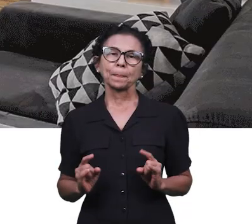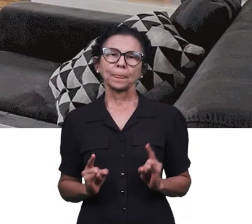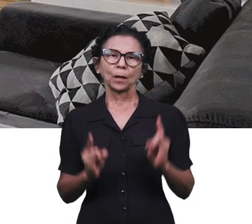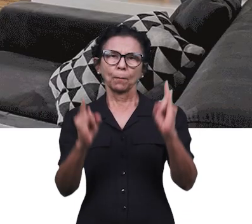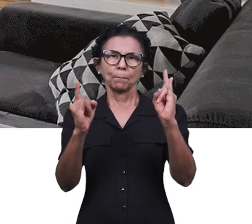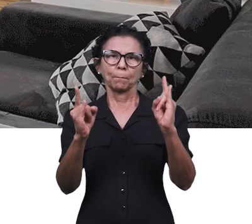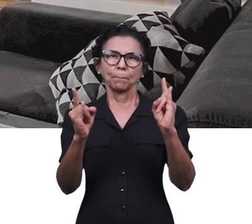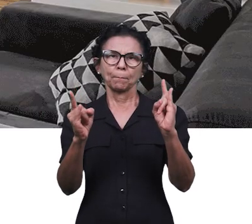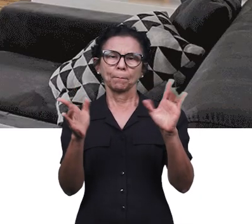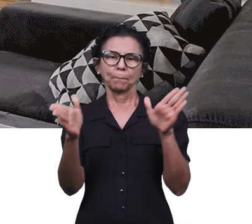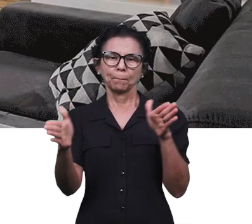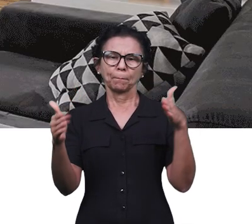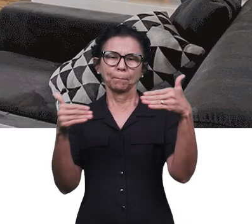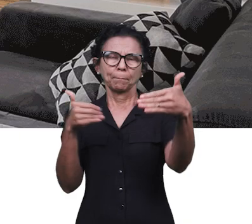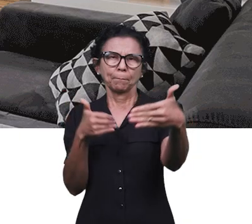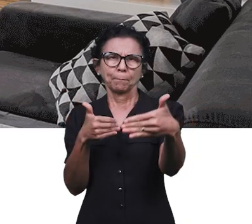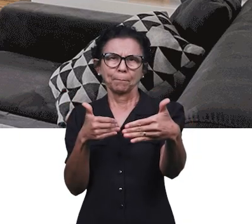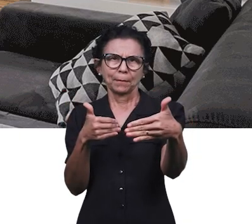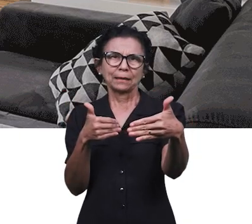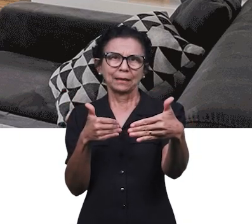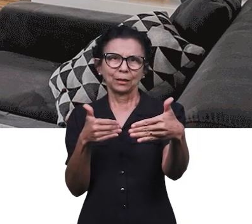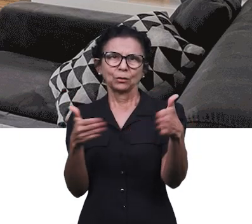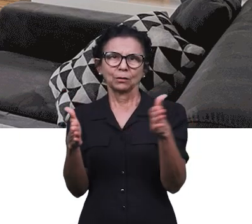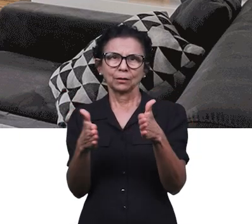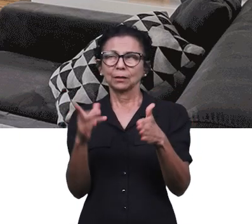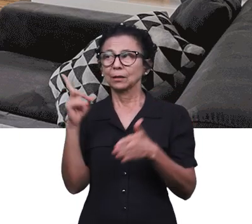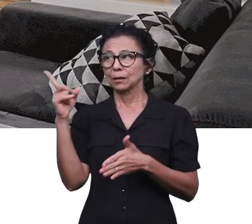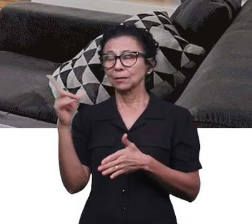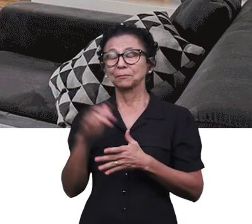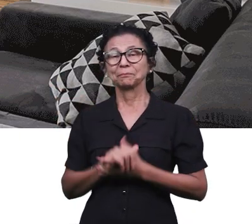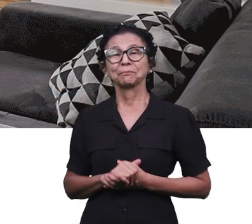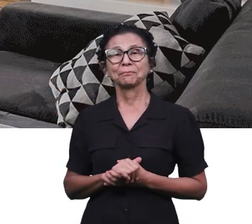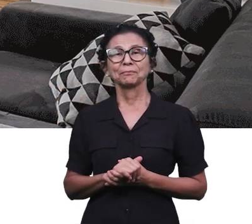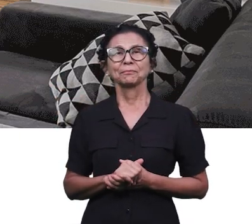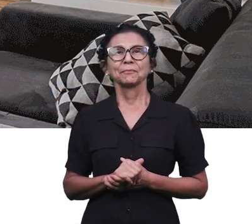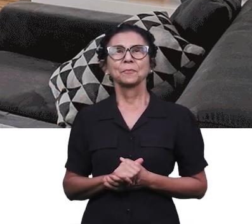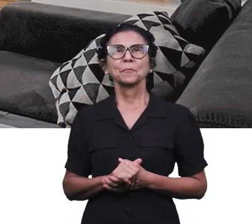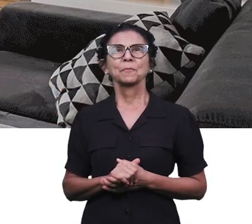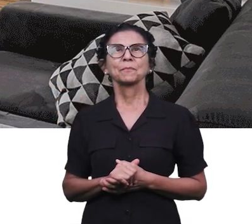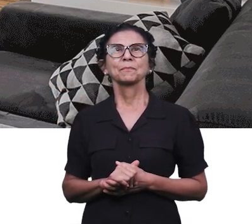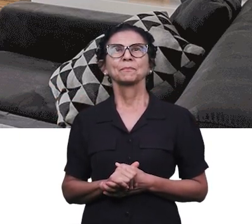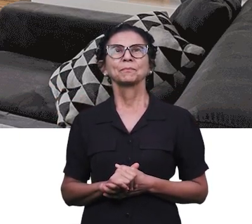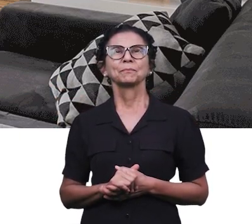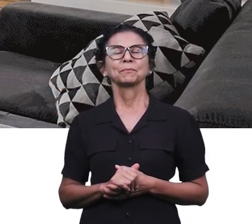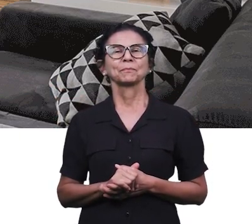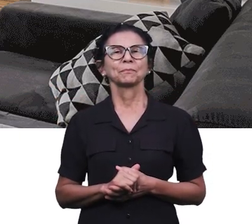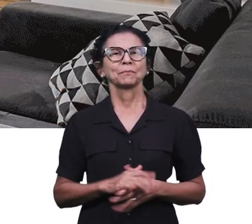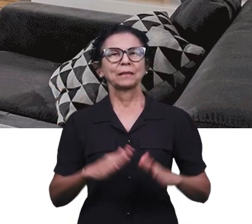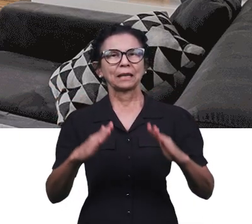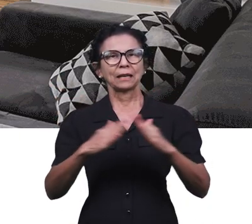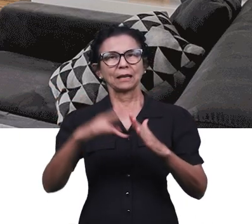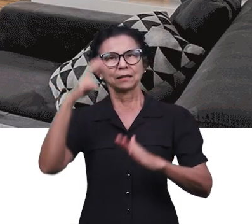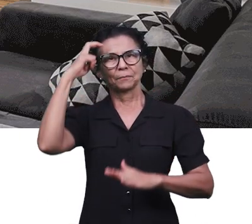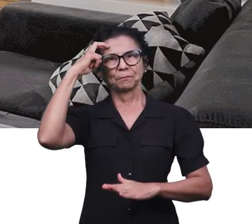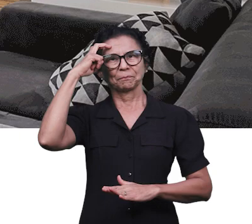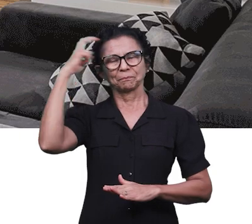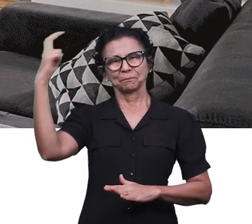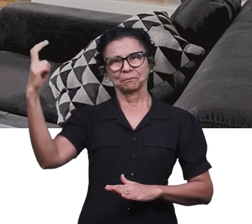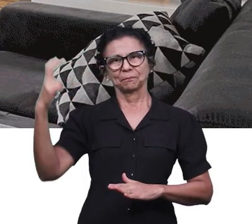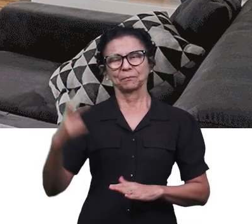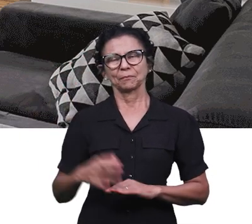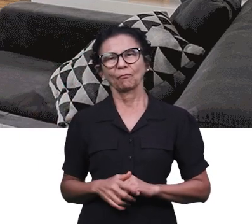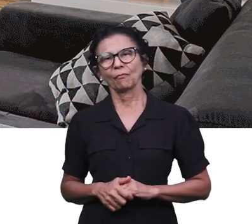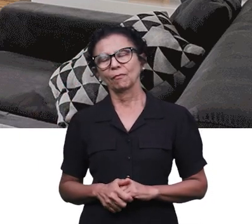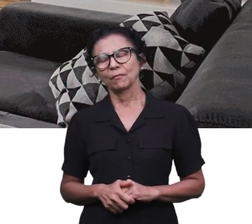que hoje também na prática já está acontecendo, que é a casa inteligente. Você hoje tem